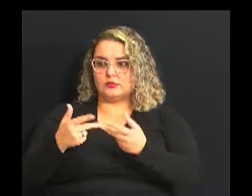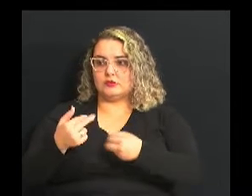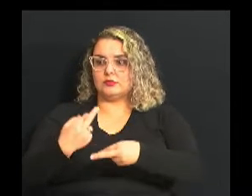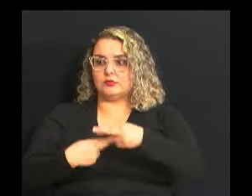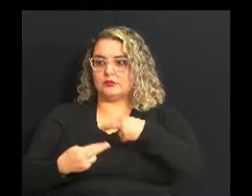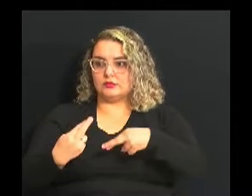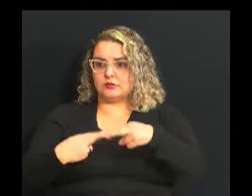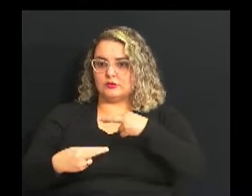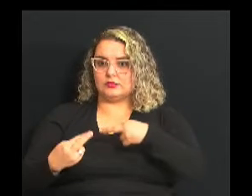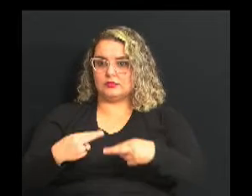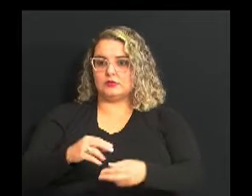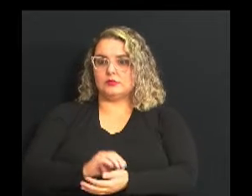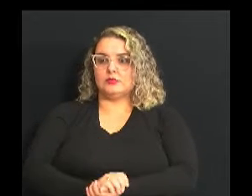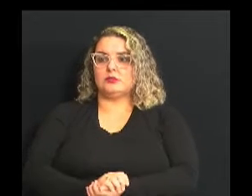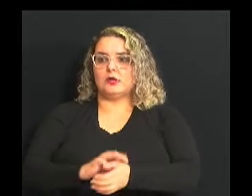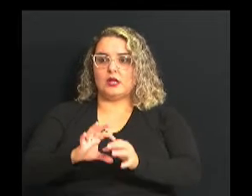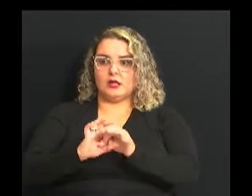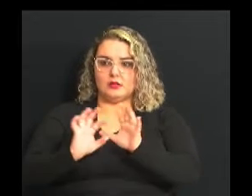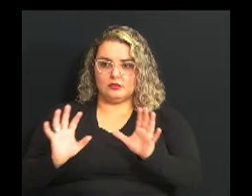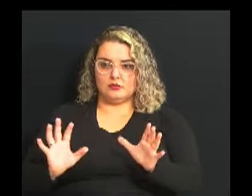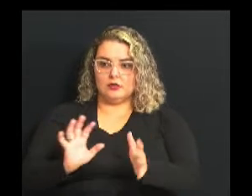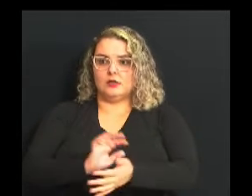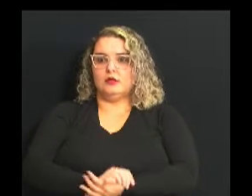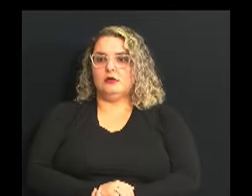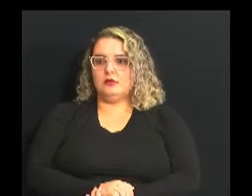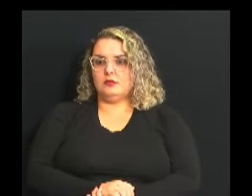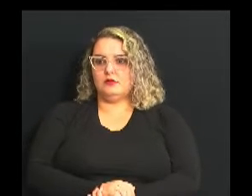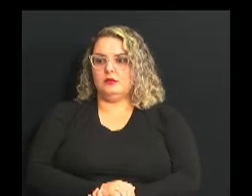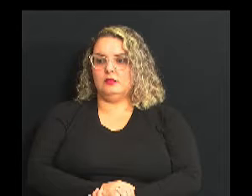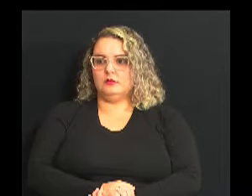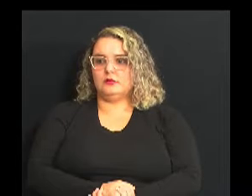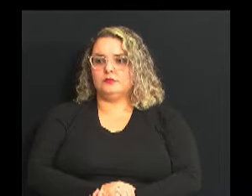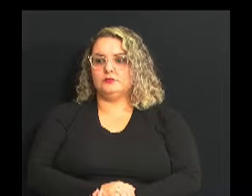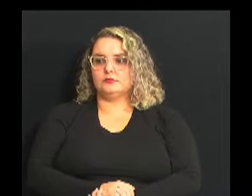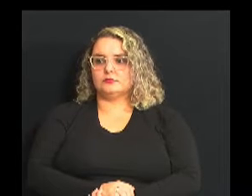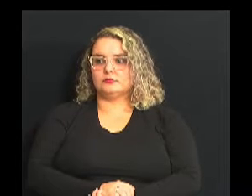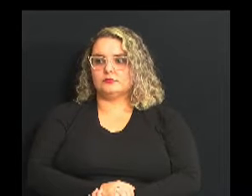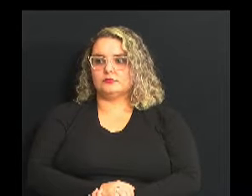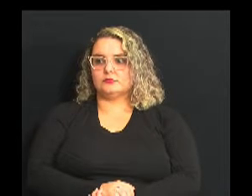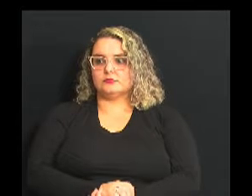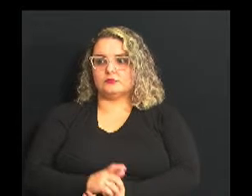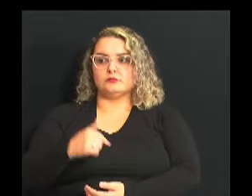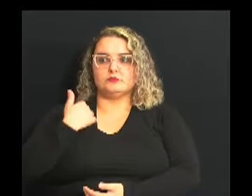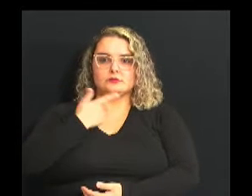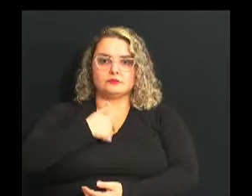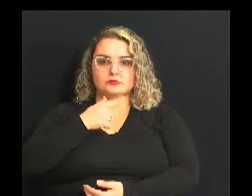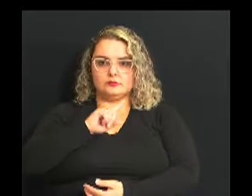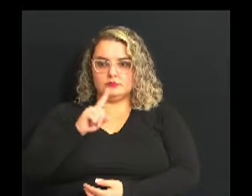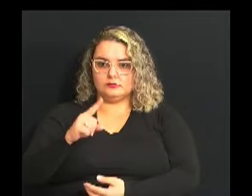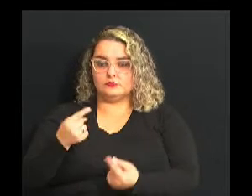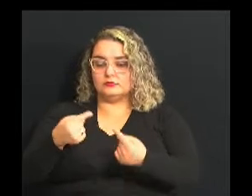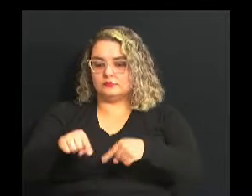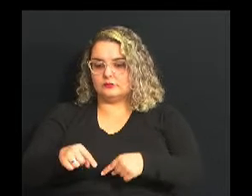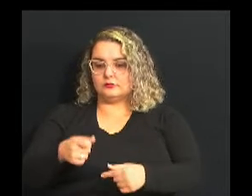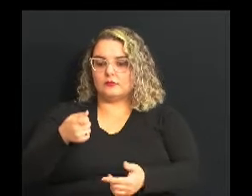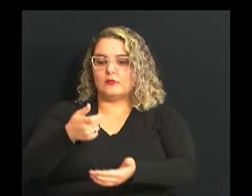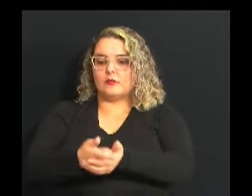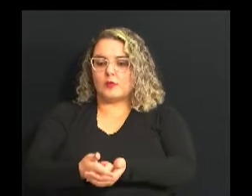a software livre, né? Mas, veja bem, não somos contra a aquisição de software, né,